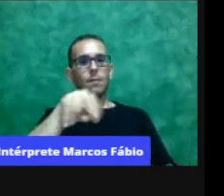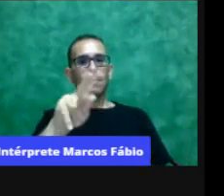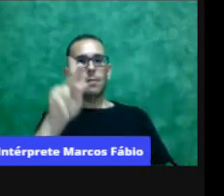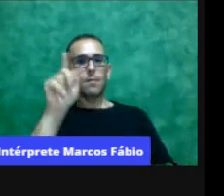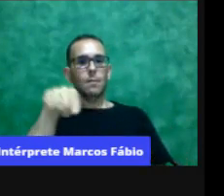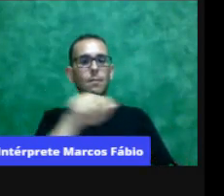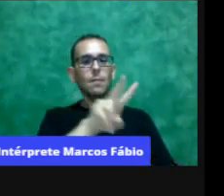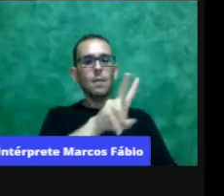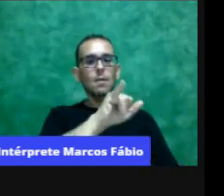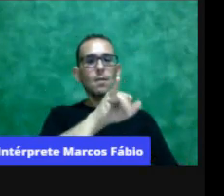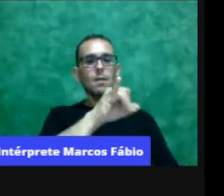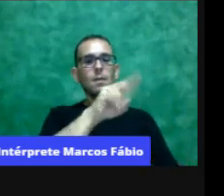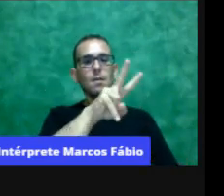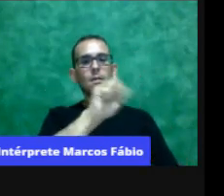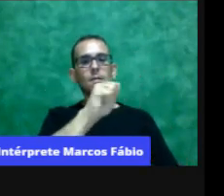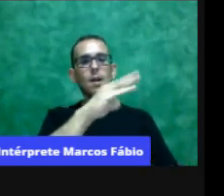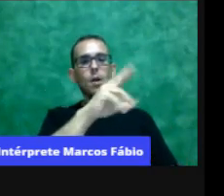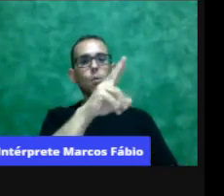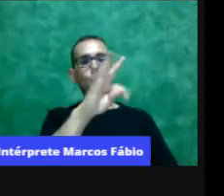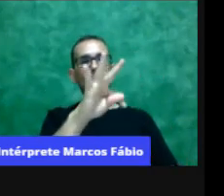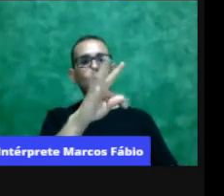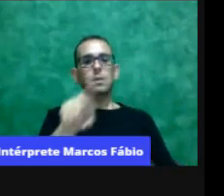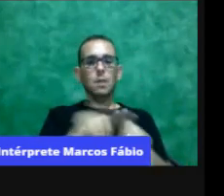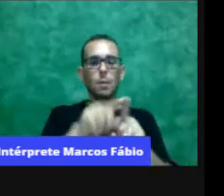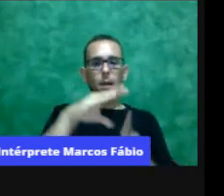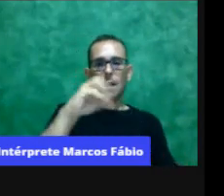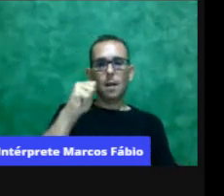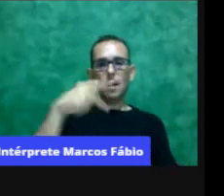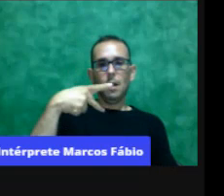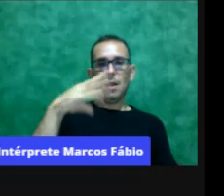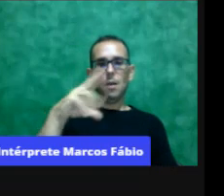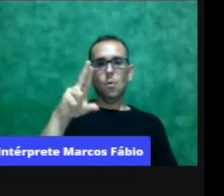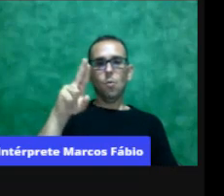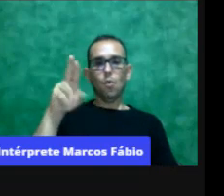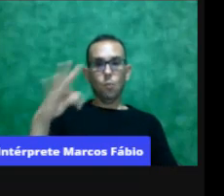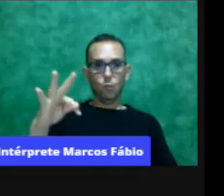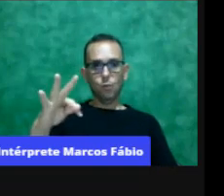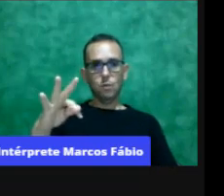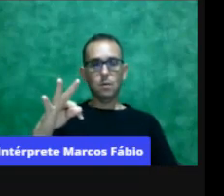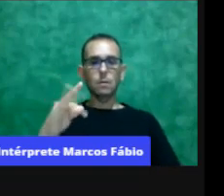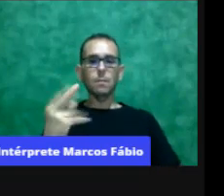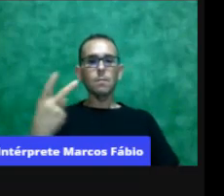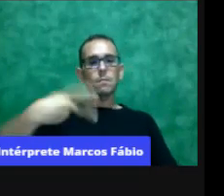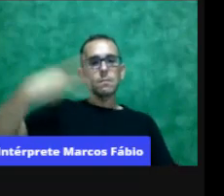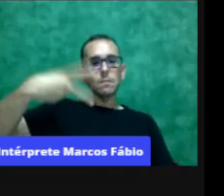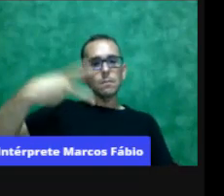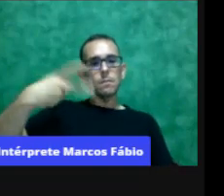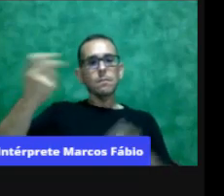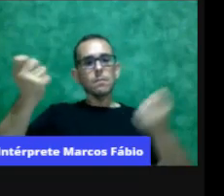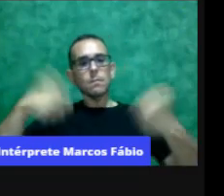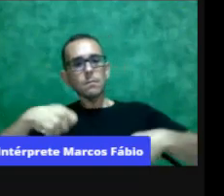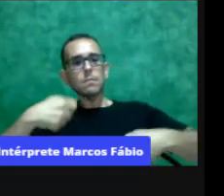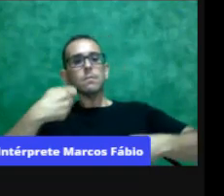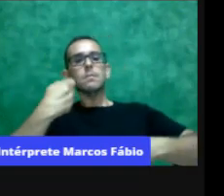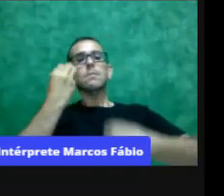do CapCut. Foram 2 links que eu achei interessantes para você que fazem o passo a passo de